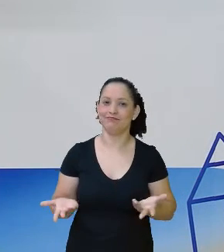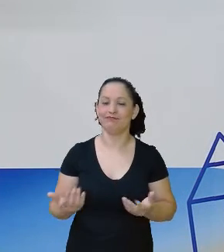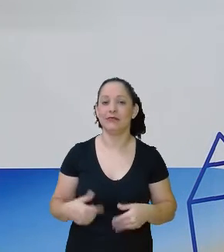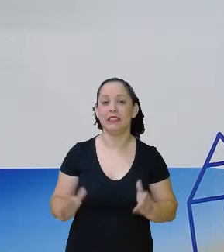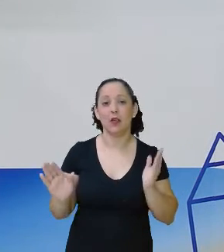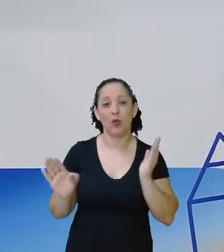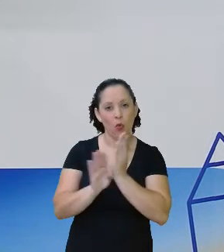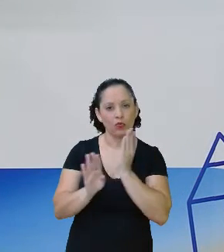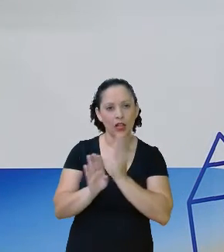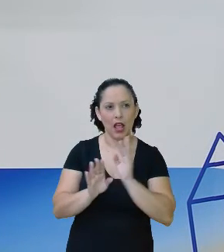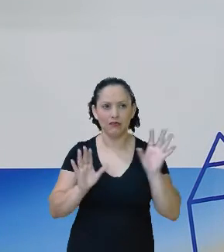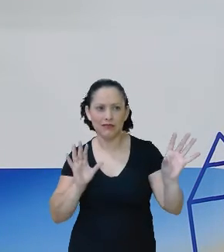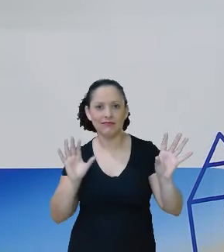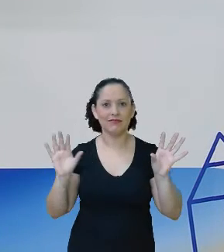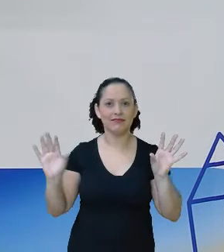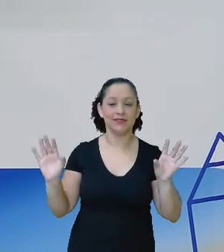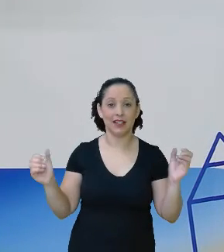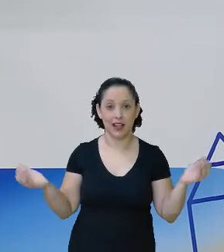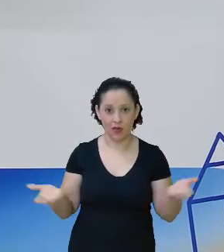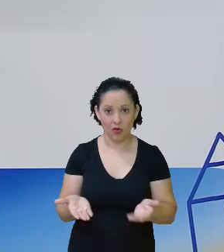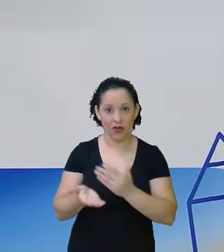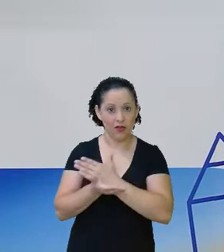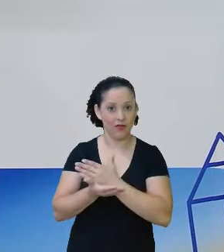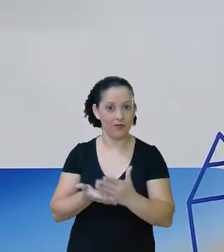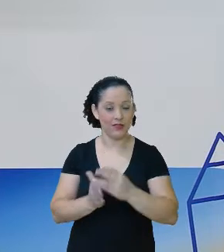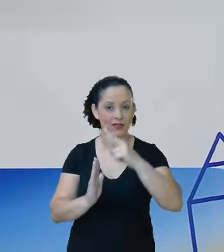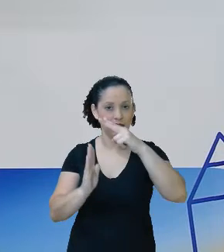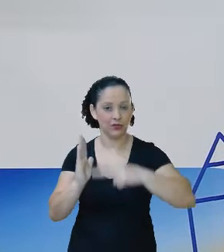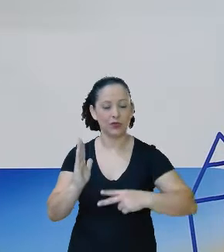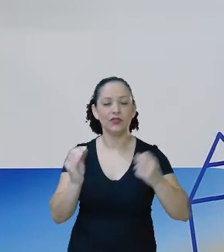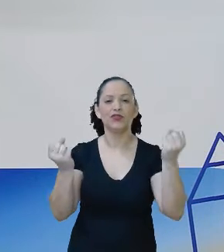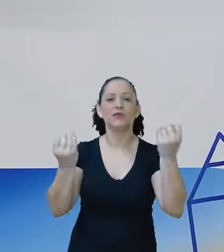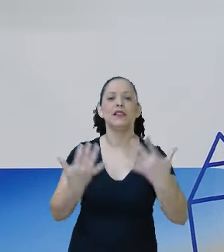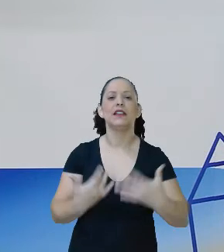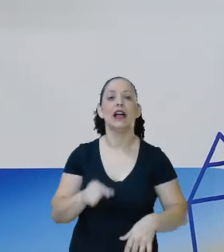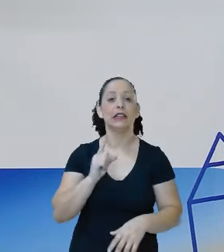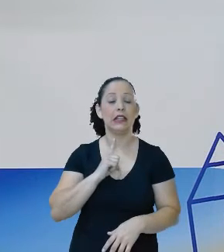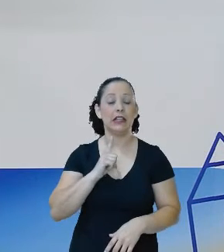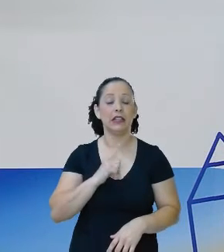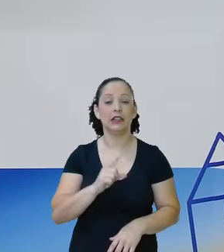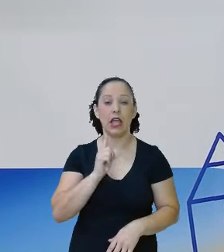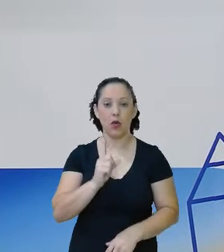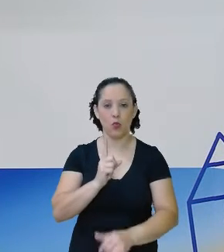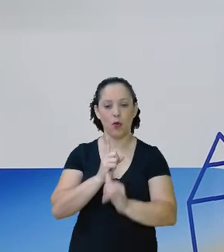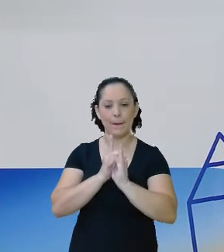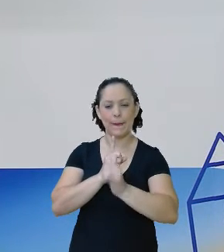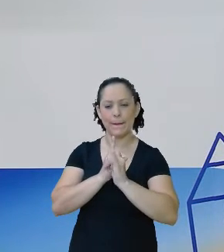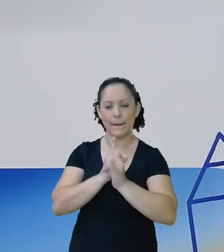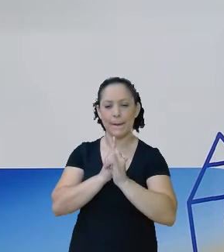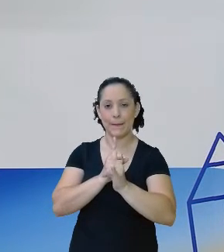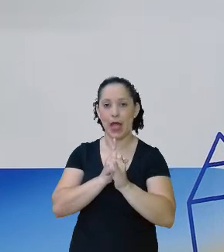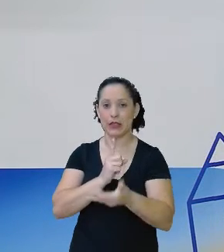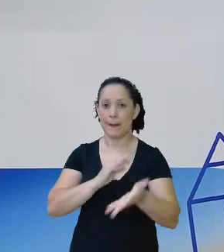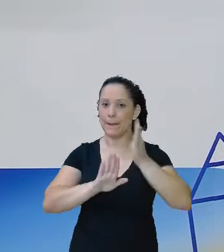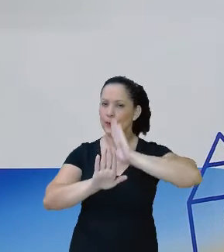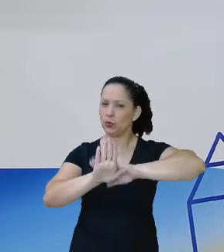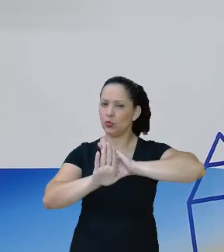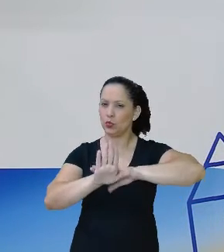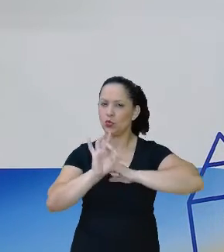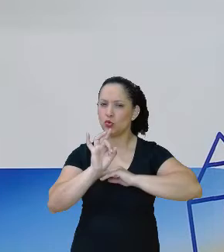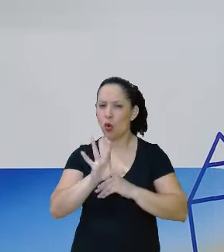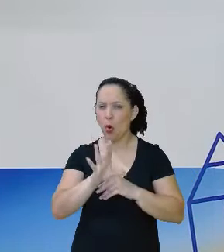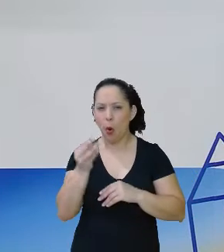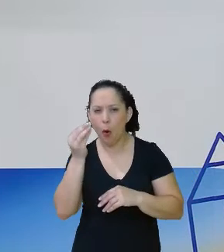para a gente encerrar essa parte e começar a leitura, o narrador ele pode ser observador, é aquele que ele só conta o que